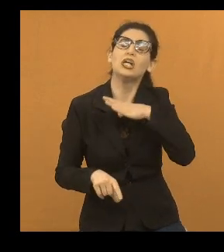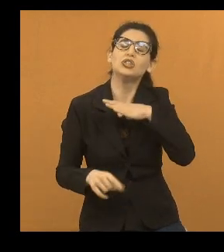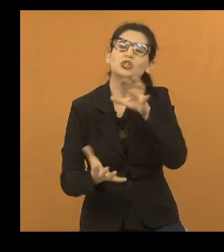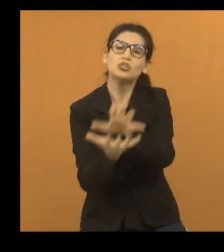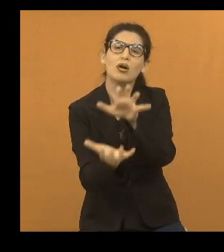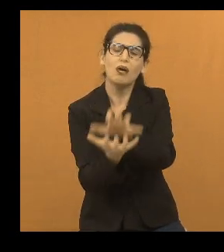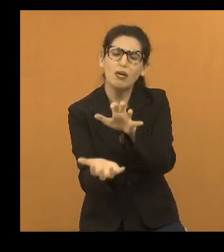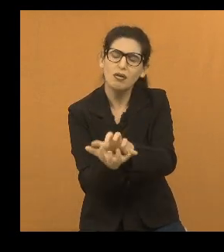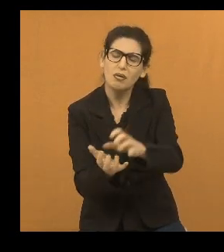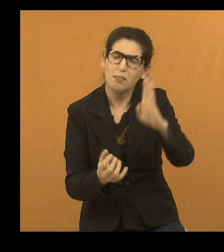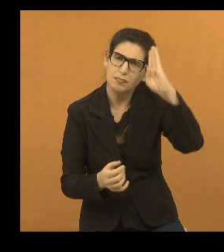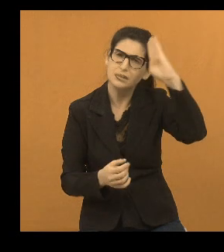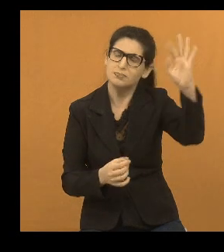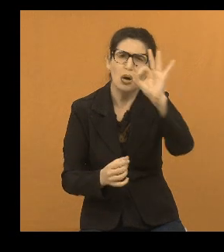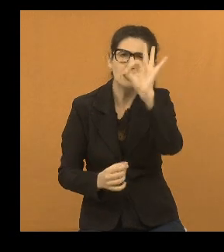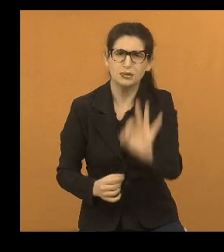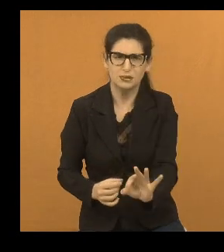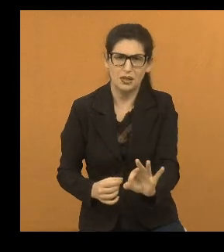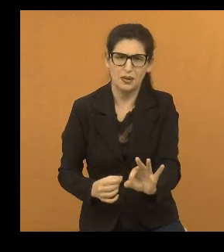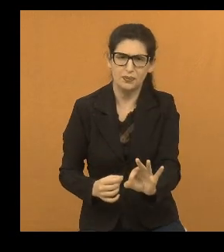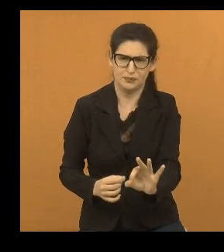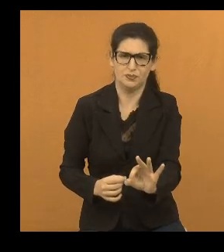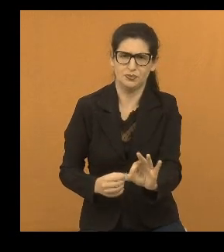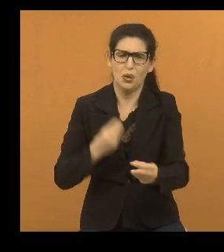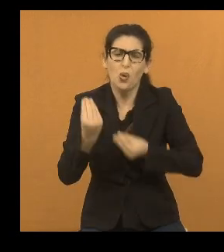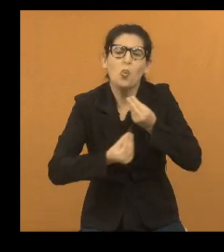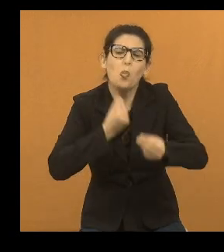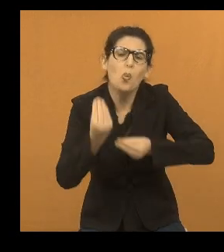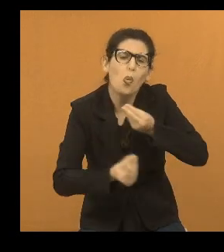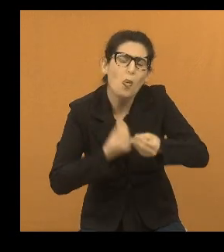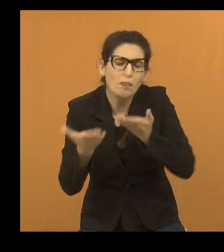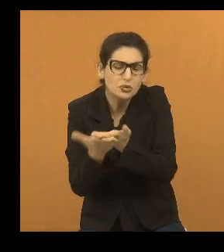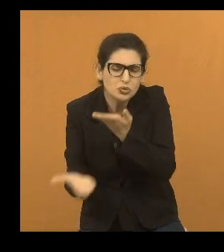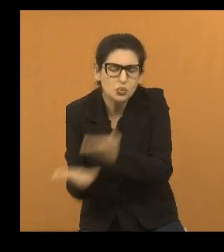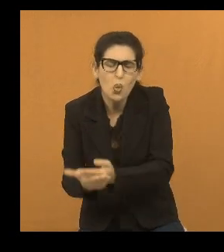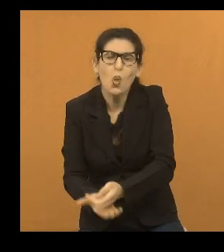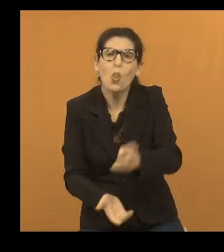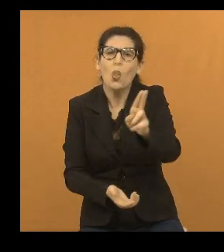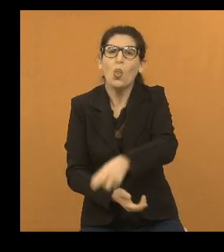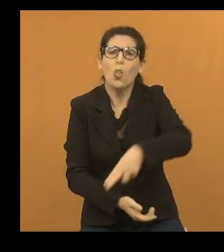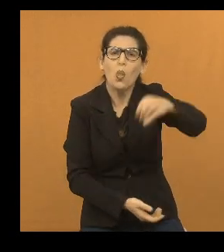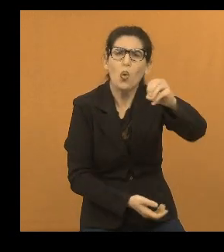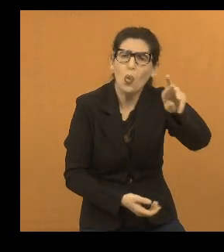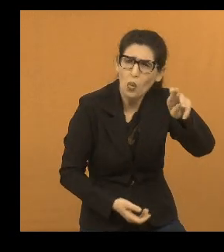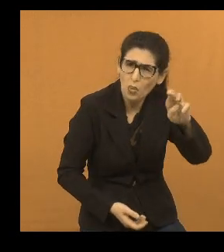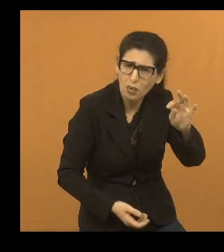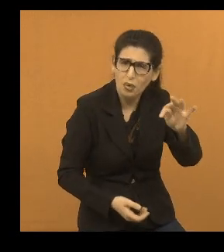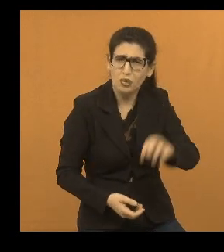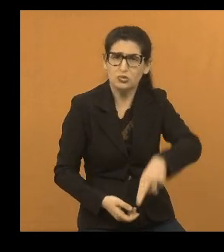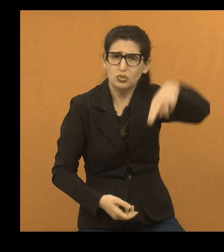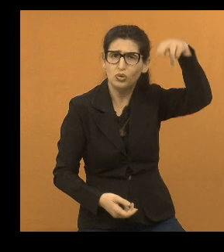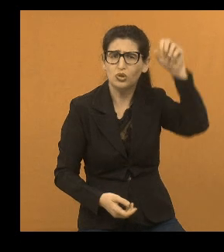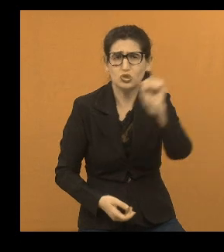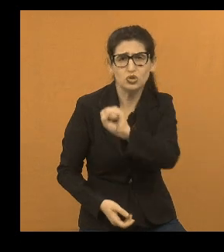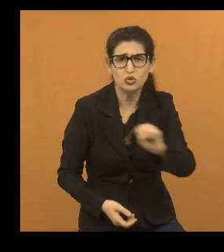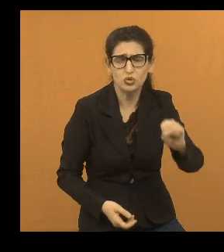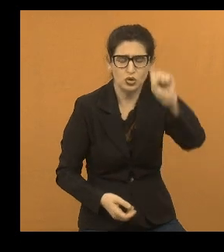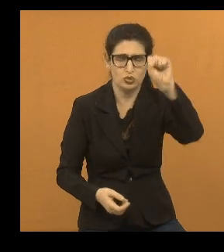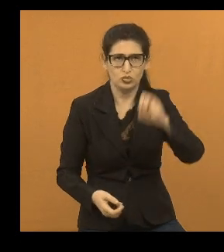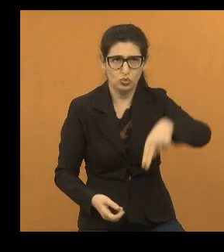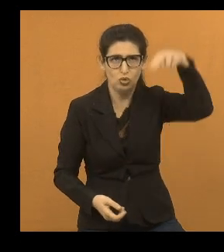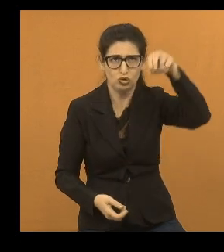né? Esse diagnóstico foi feito avaliando as regiões norte, sul, leste, oeste, centro e